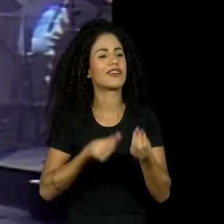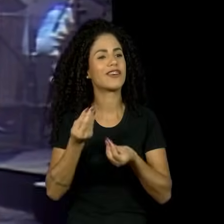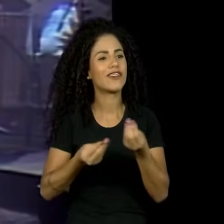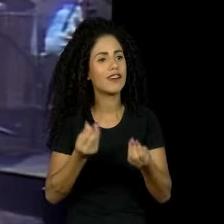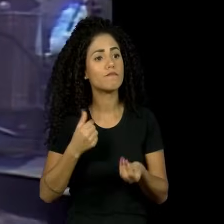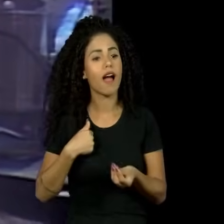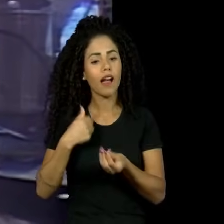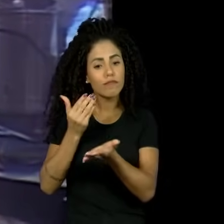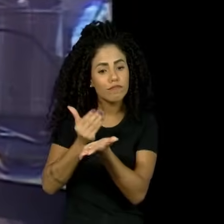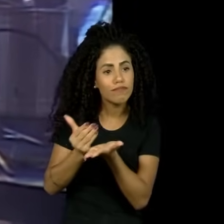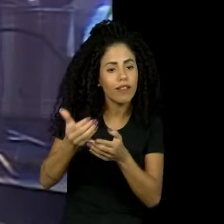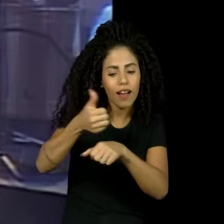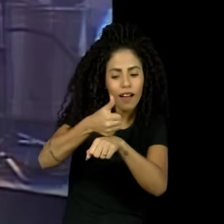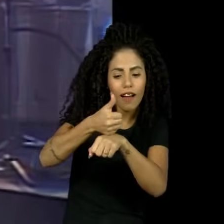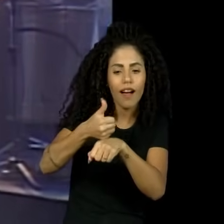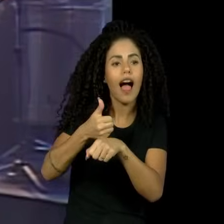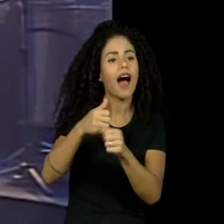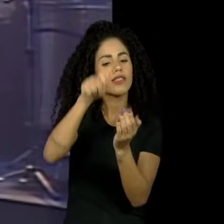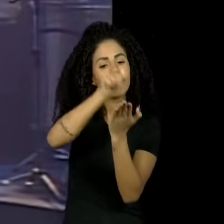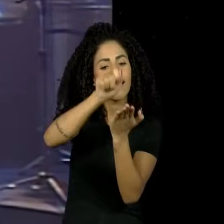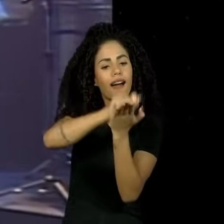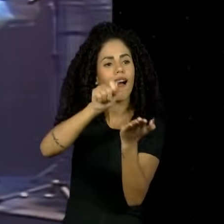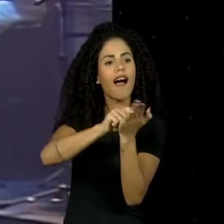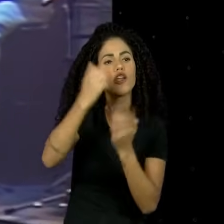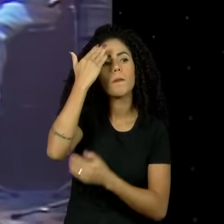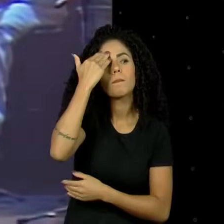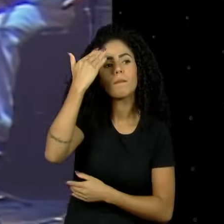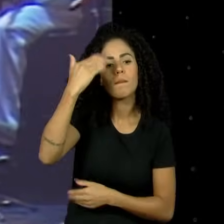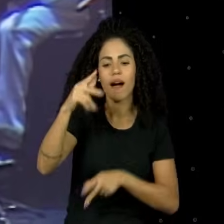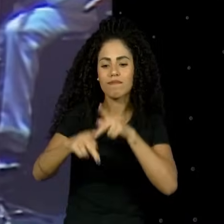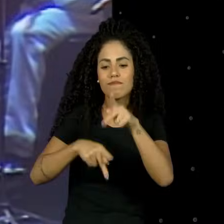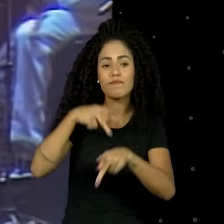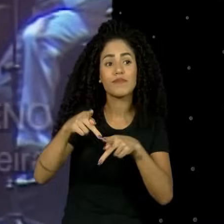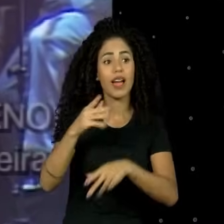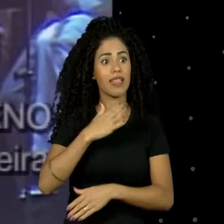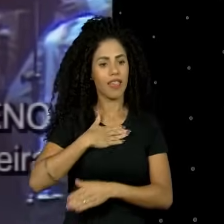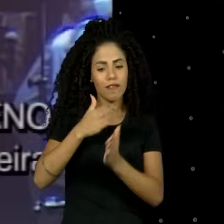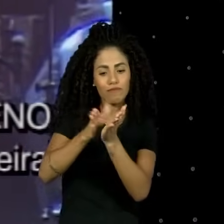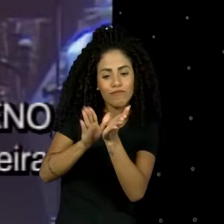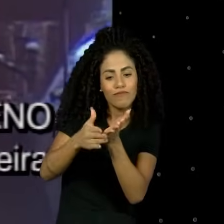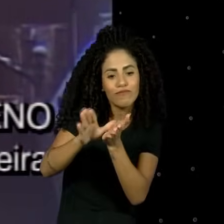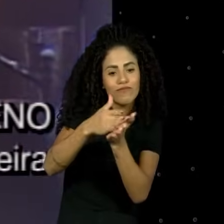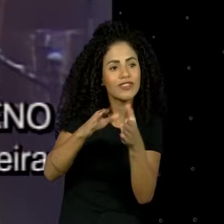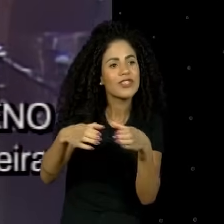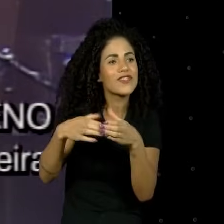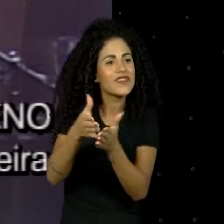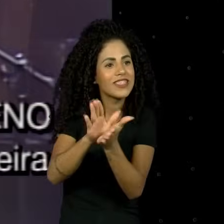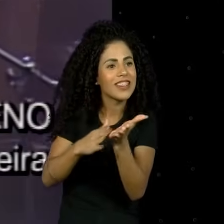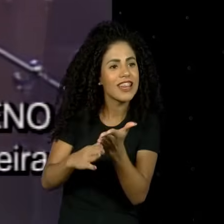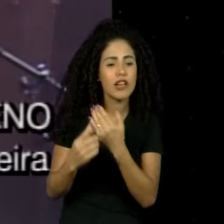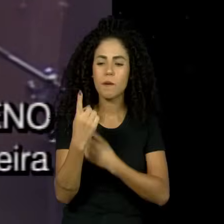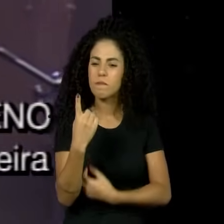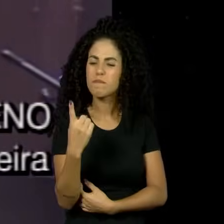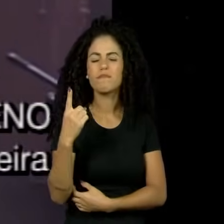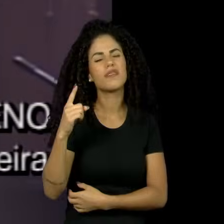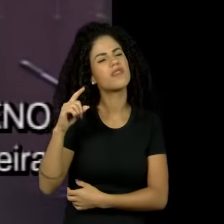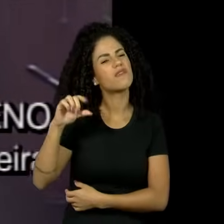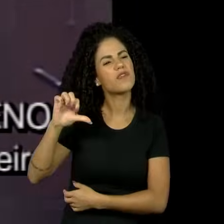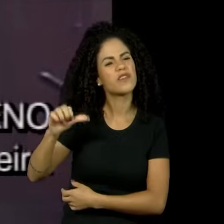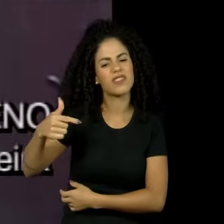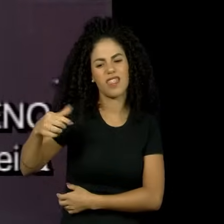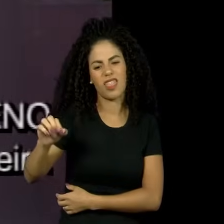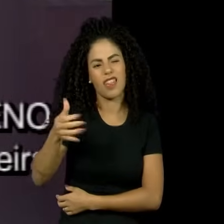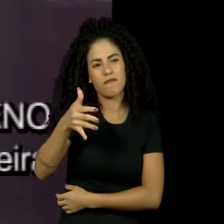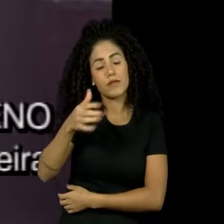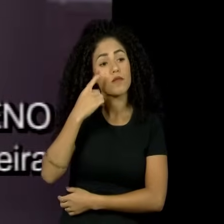a carreira de compositor popular na vertente samba, na década de